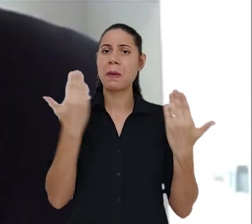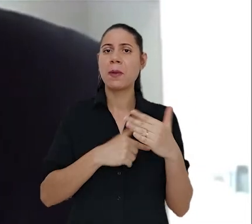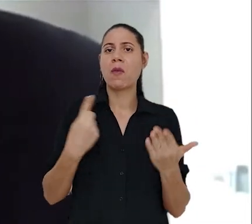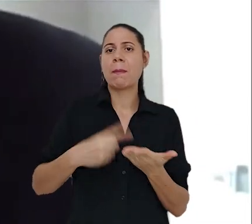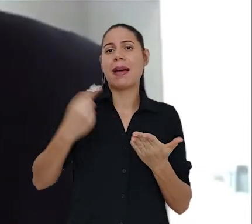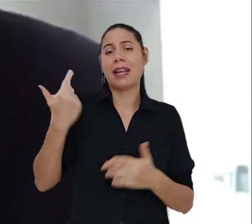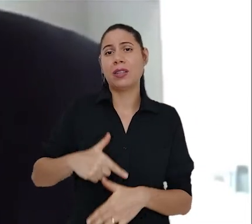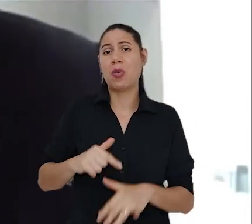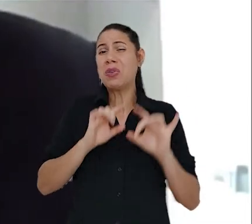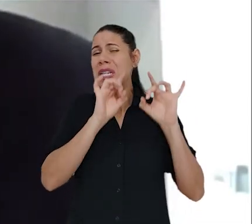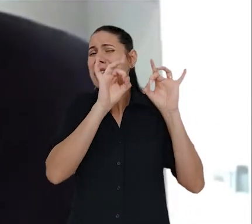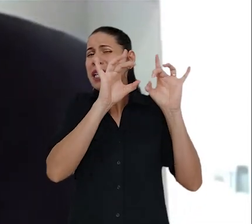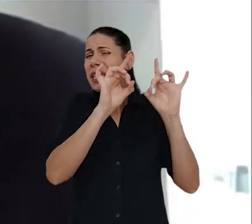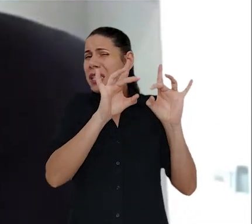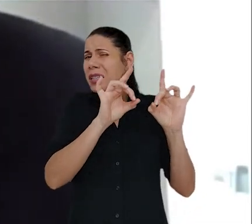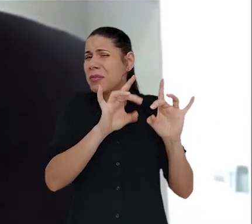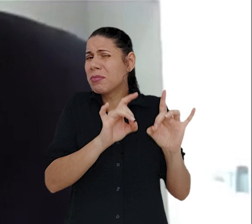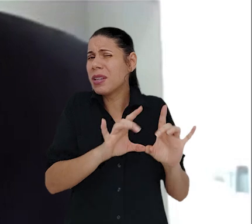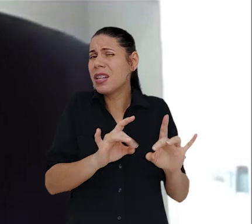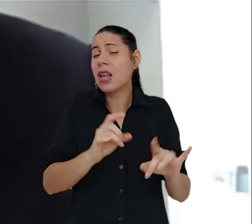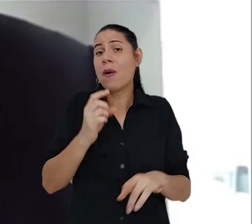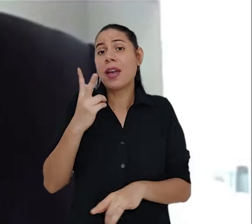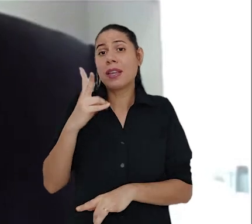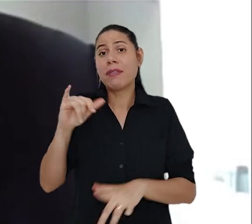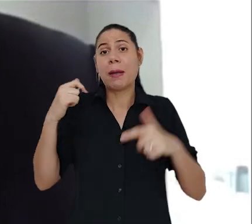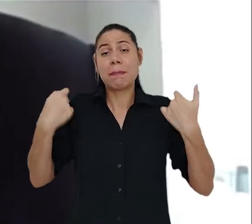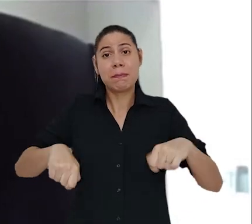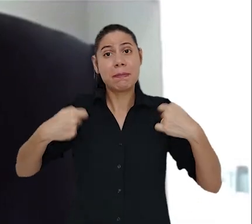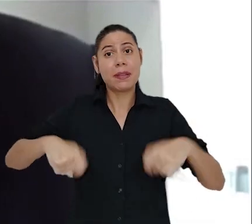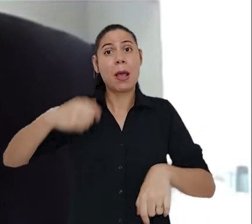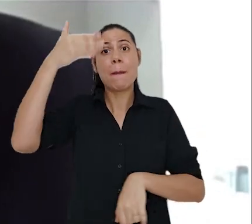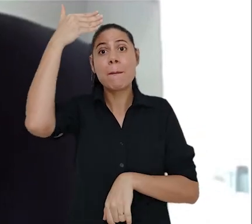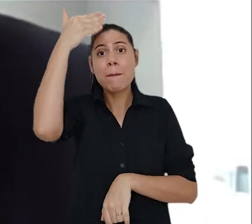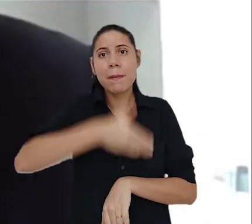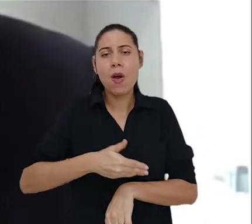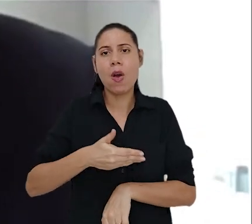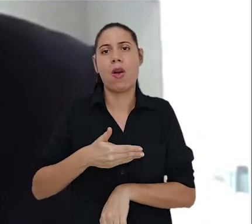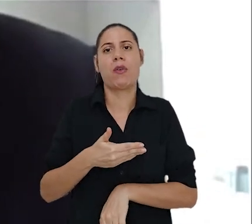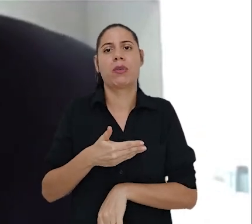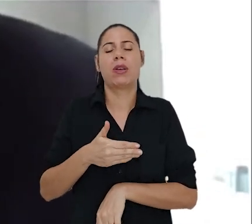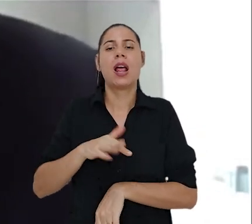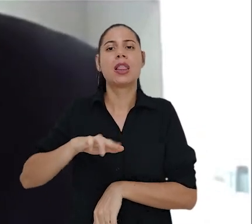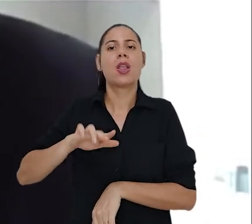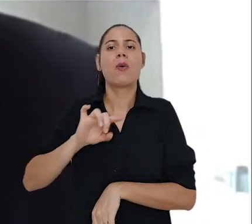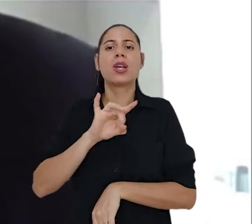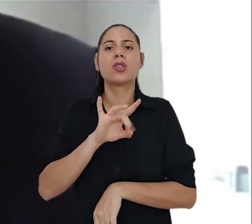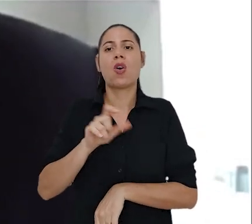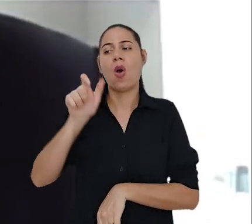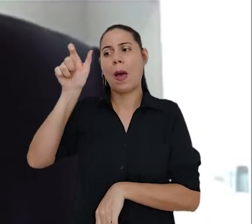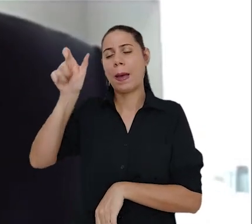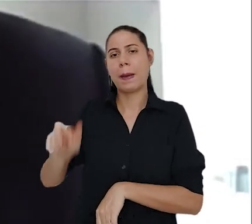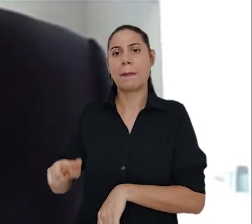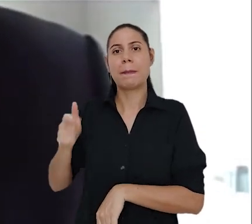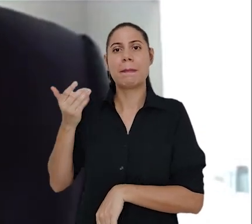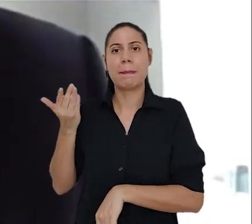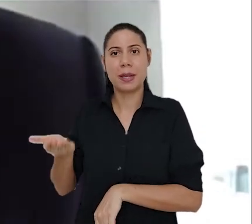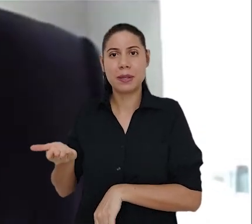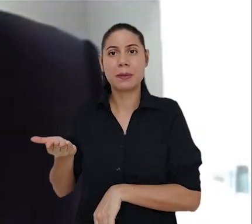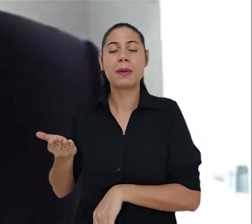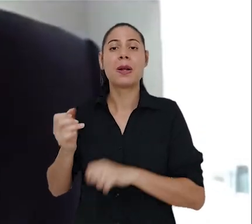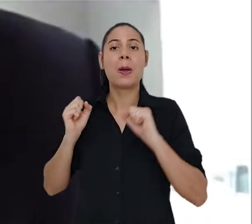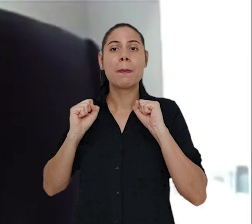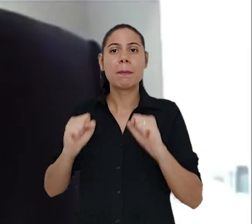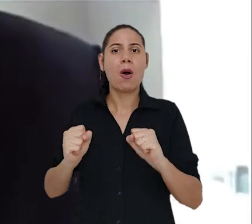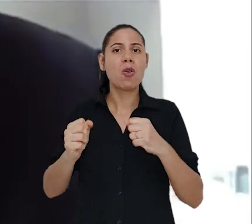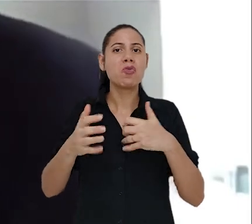absolutamente excepcionais que terão que ser comprovadas e não residem só na pessoa, elas podem